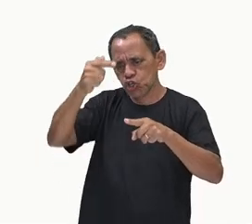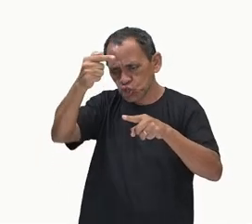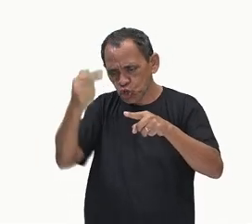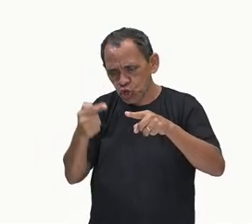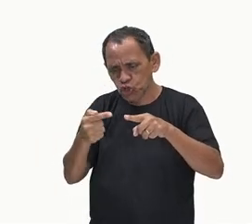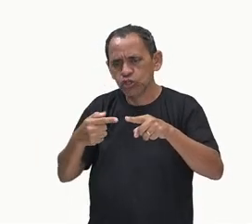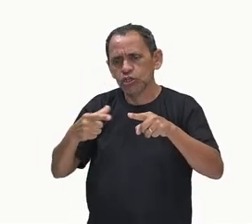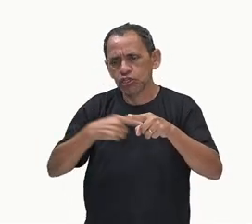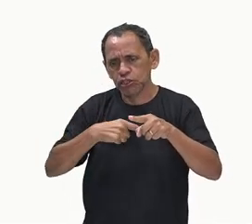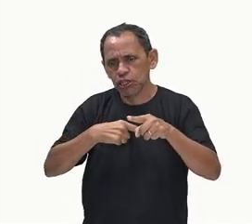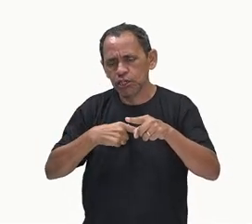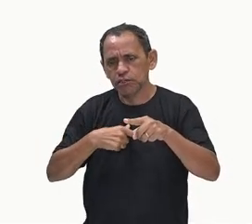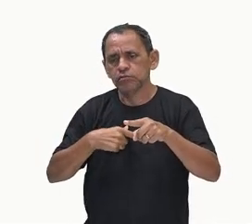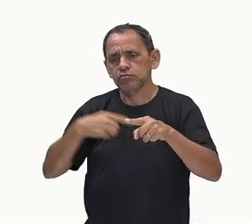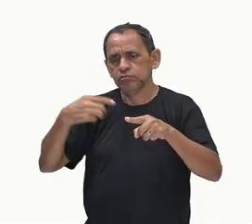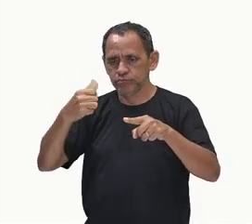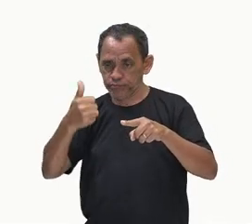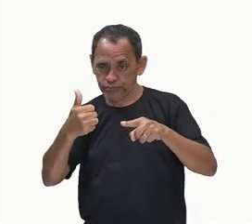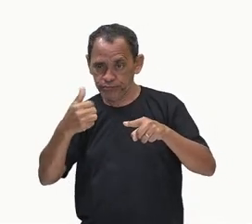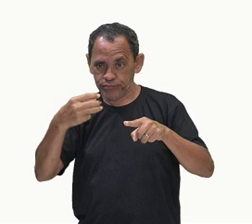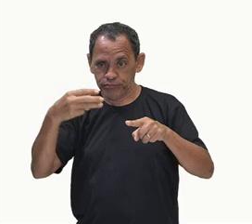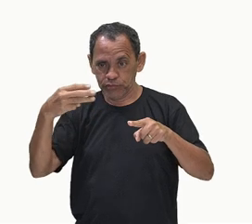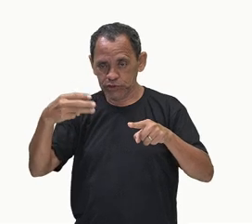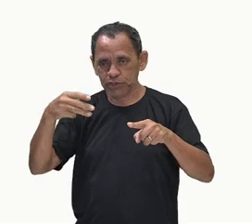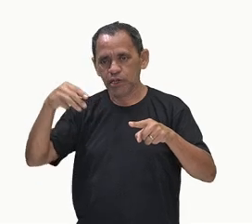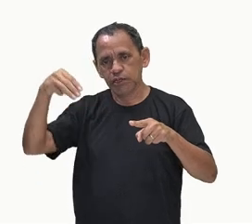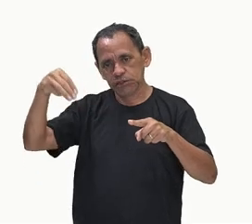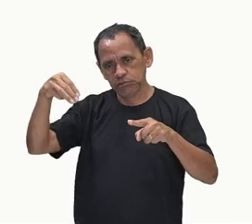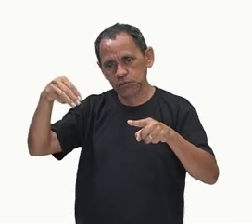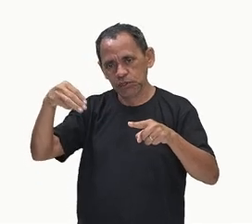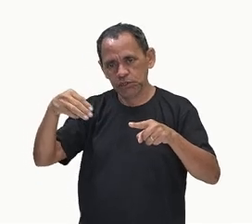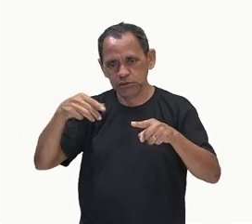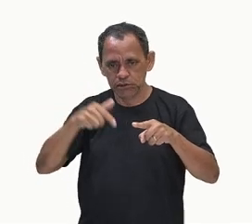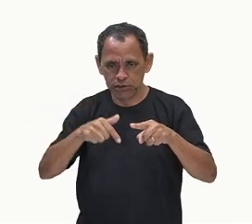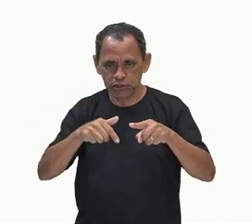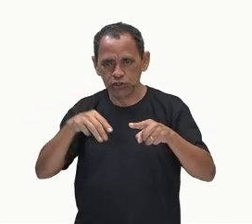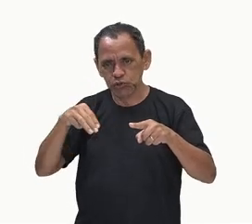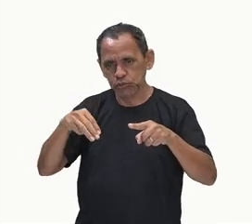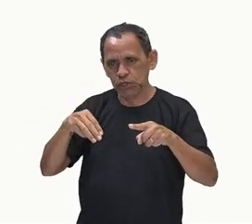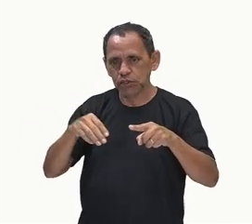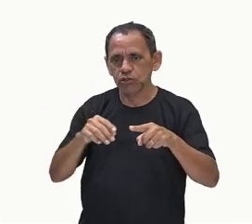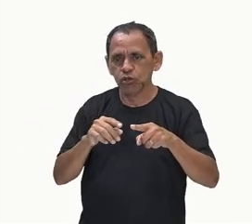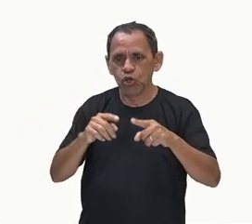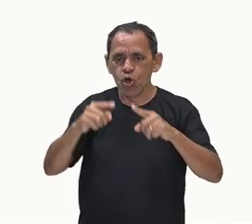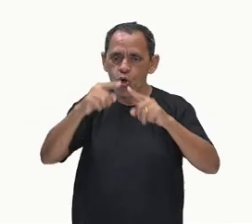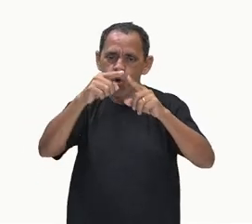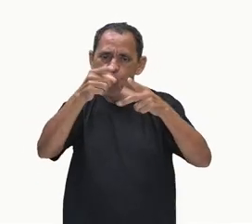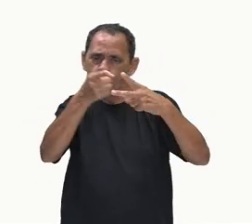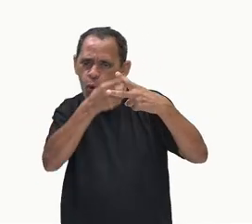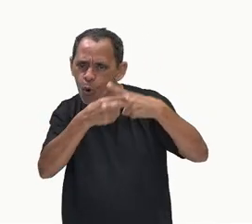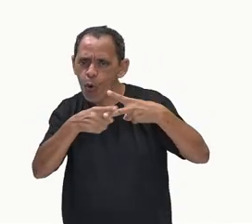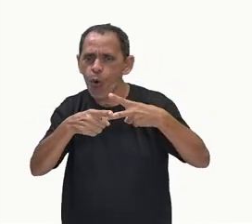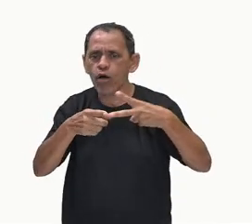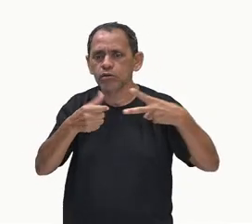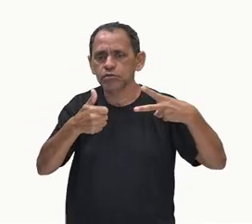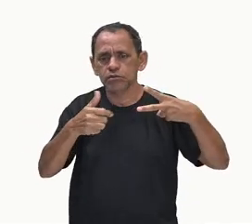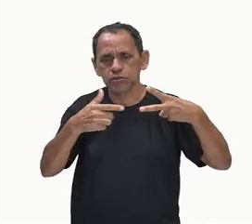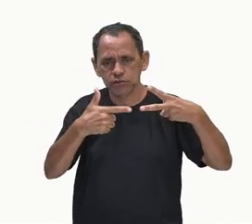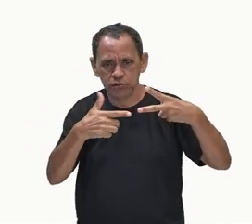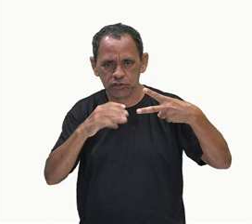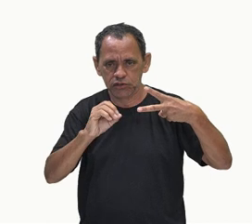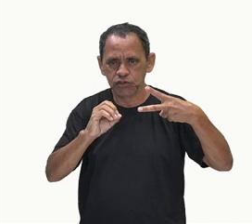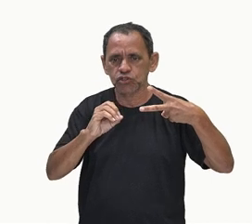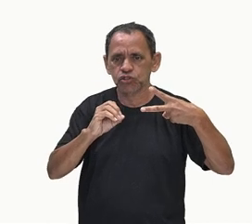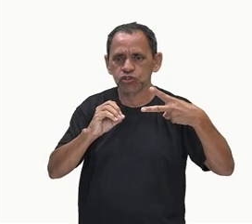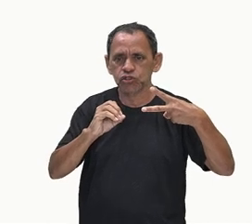m e 7 m e formam entre si um ângulo de 120º qual a medida do permetro do